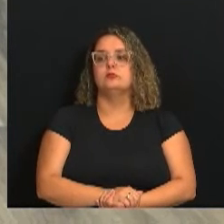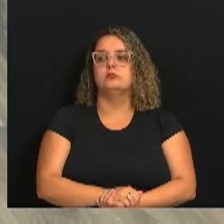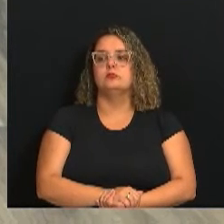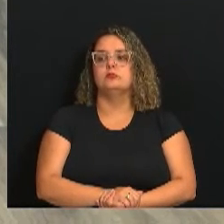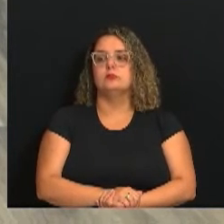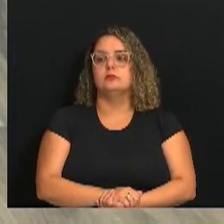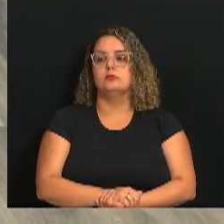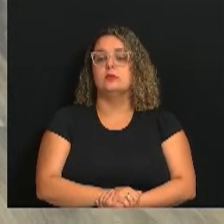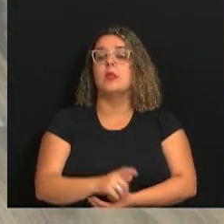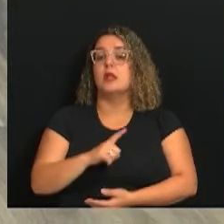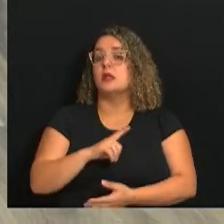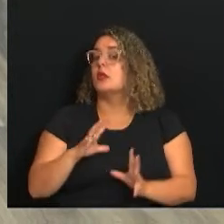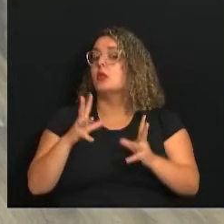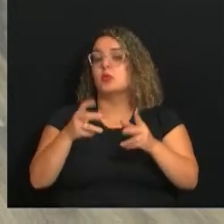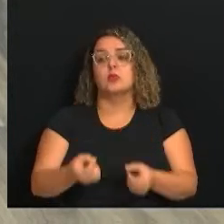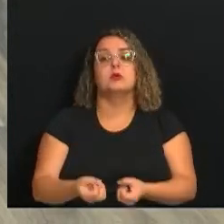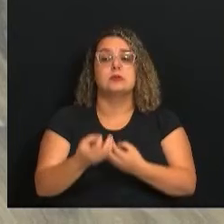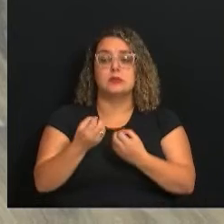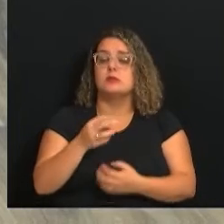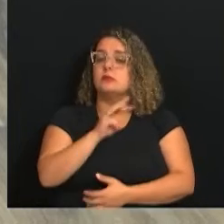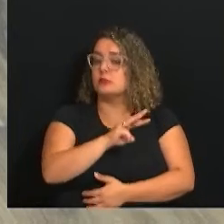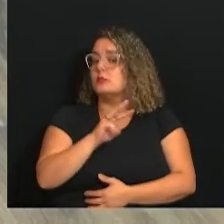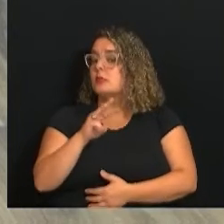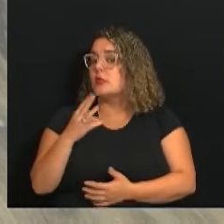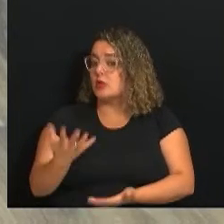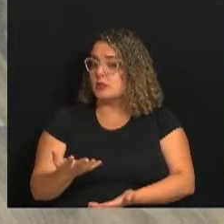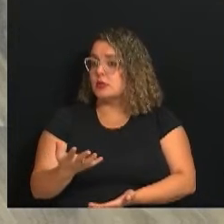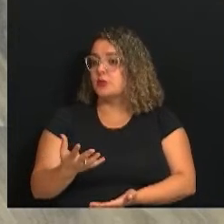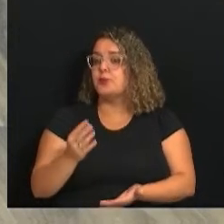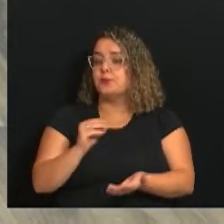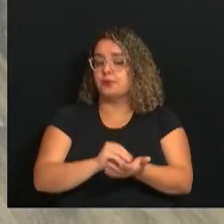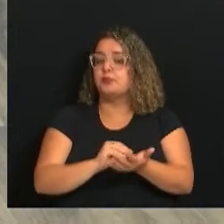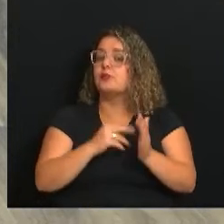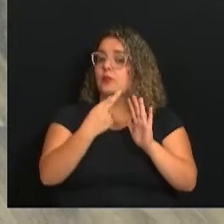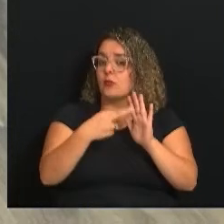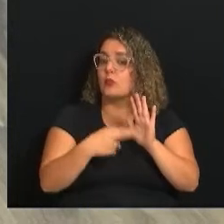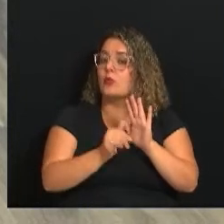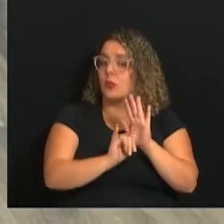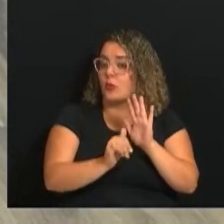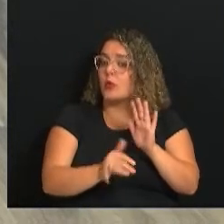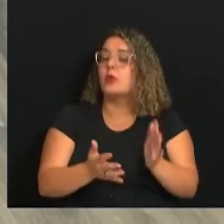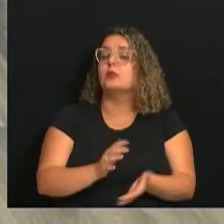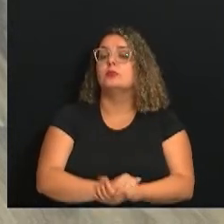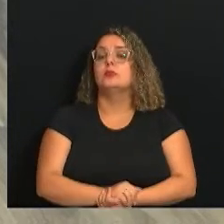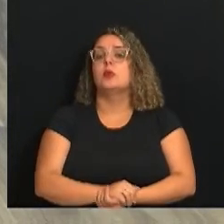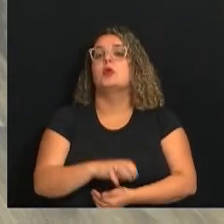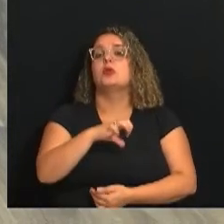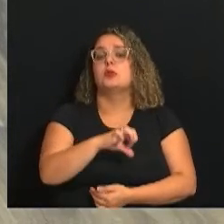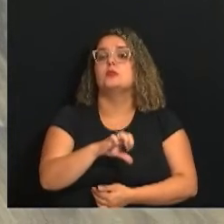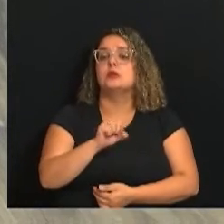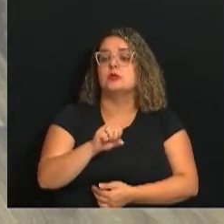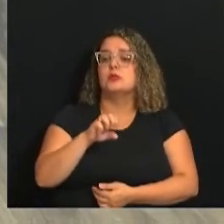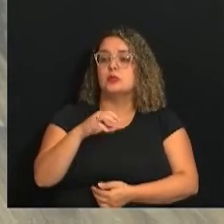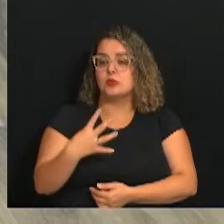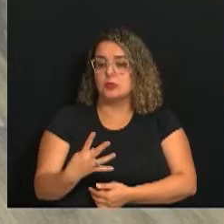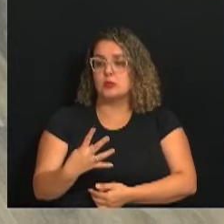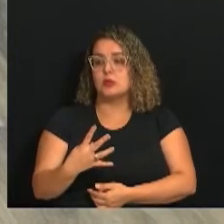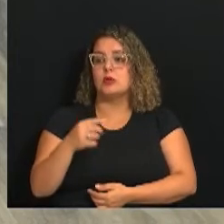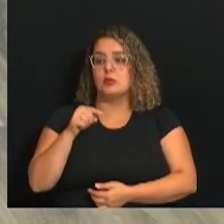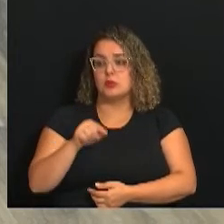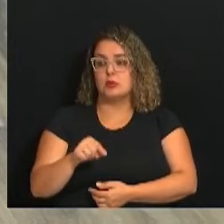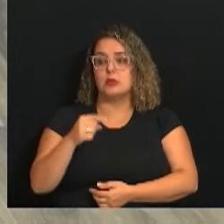campanhas diferentes. E a gente lembra que também foi anunciado no último domingo pelo governador João Dória a 4ª dose para pessoas com